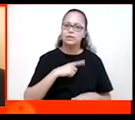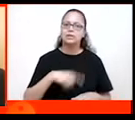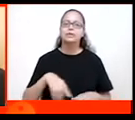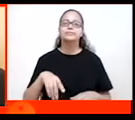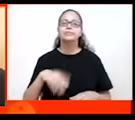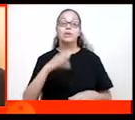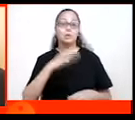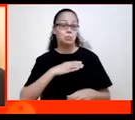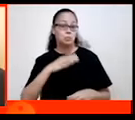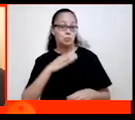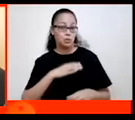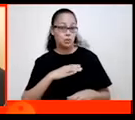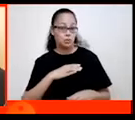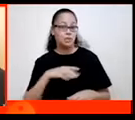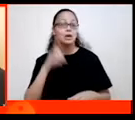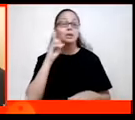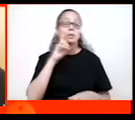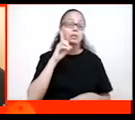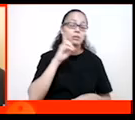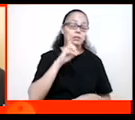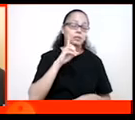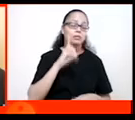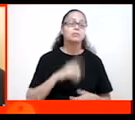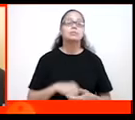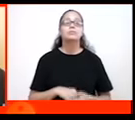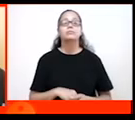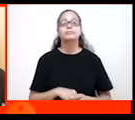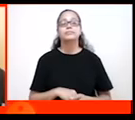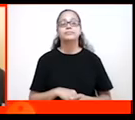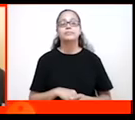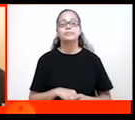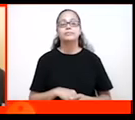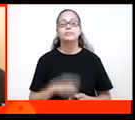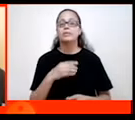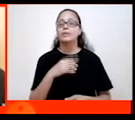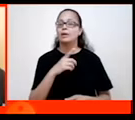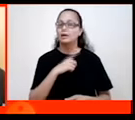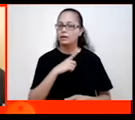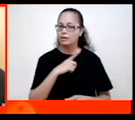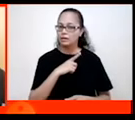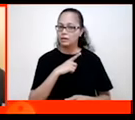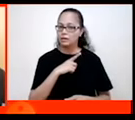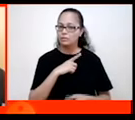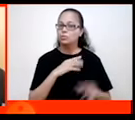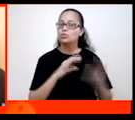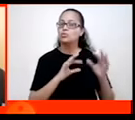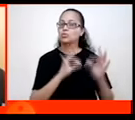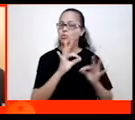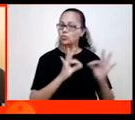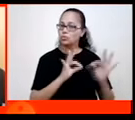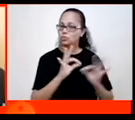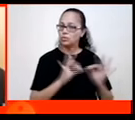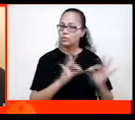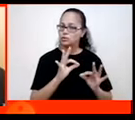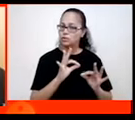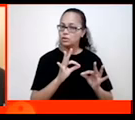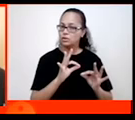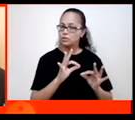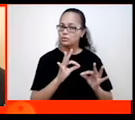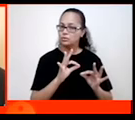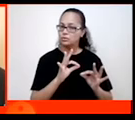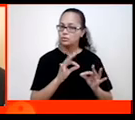Lisboa em Portugal, Nova York nos Estados Unidos, Miami, certo? E aqui nós temos alguns projetos em andamento, indicados